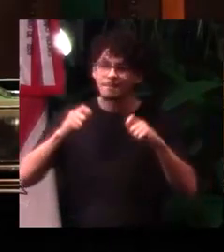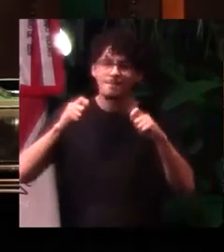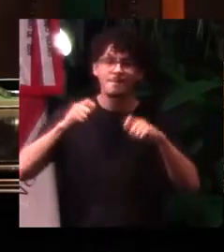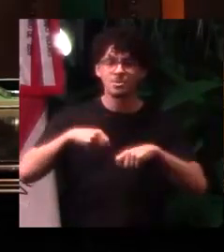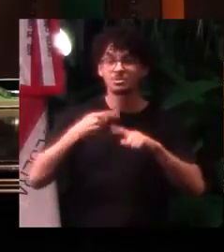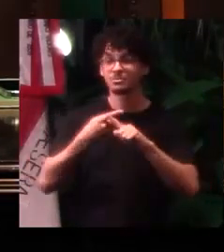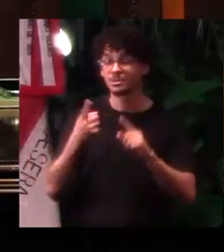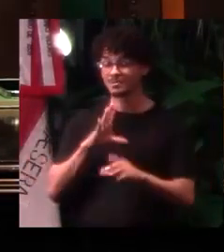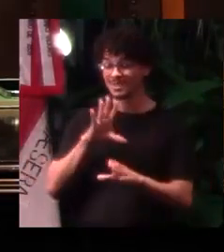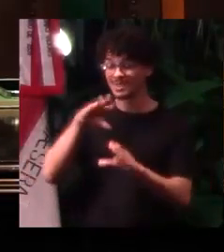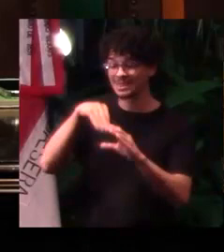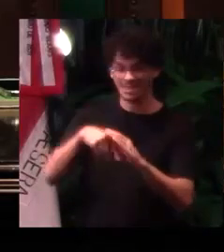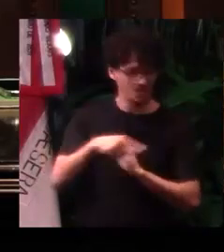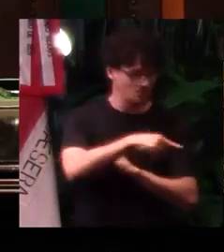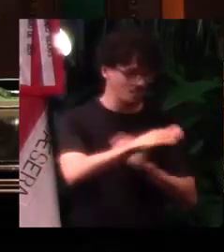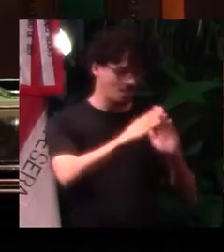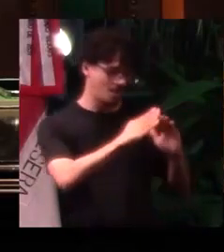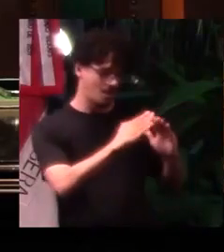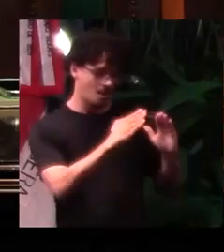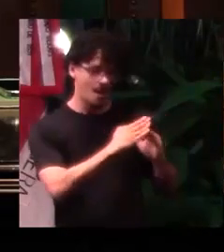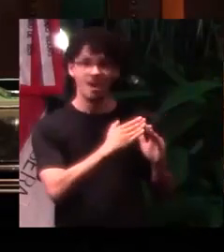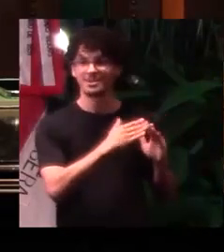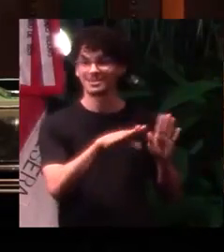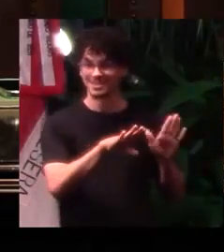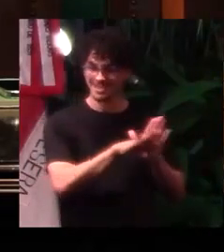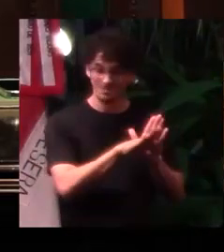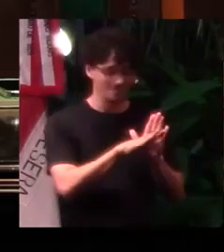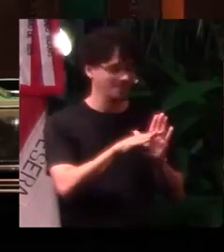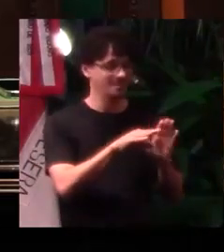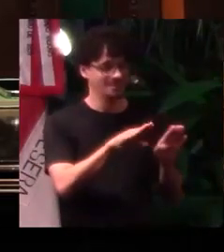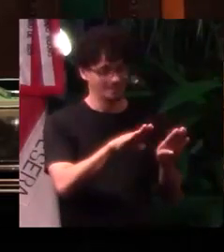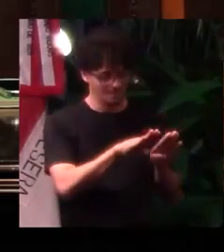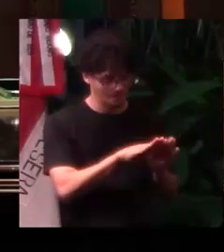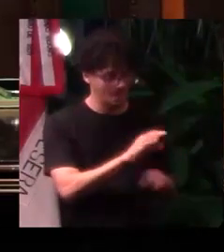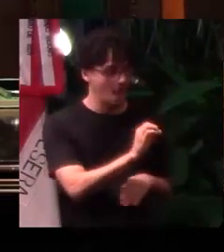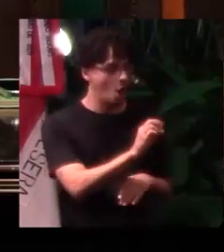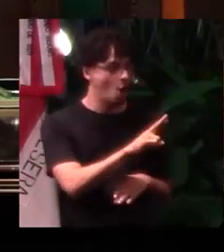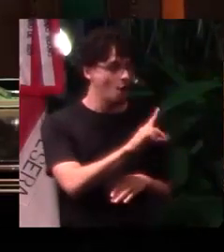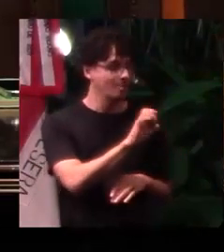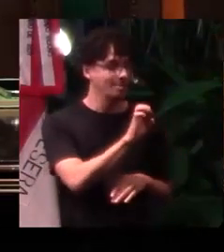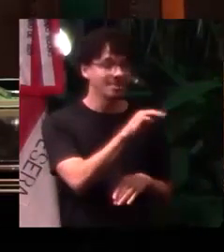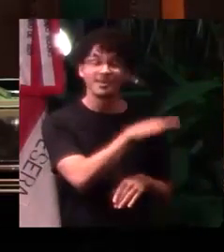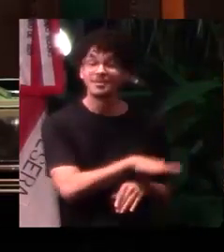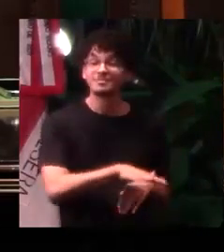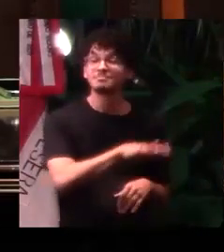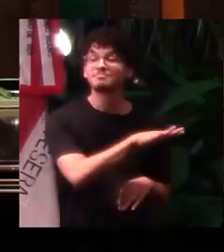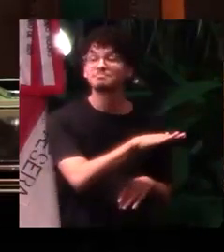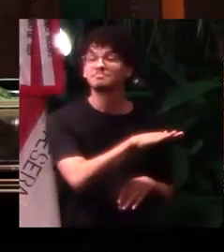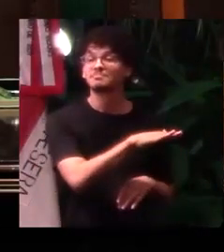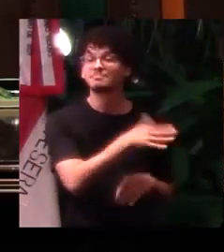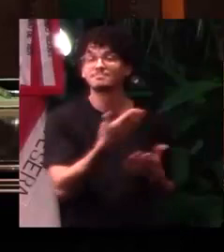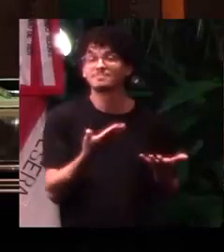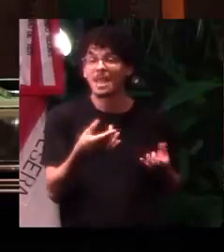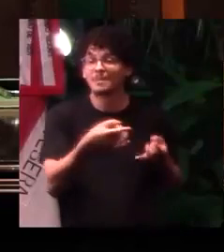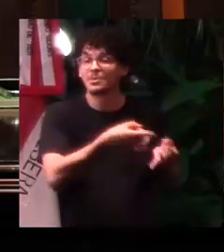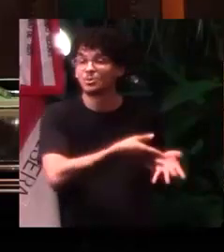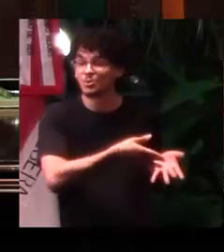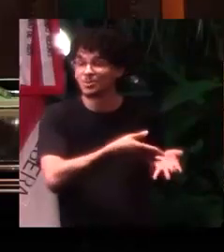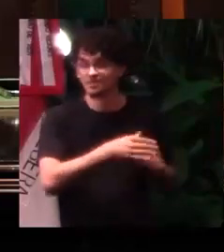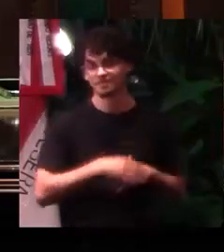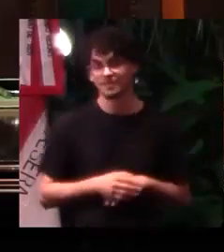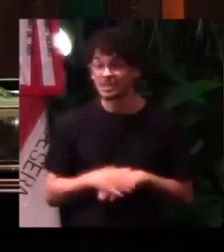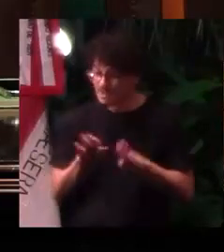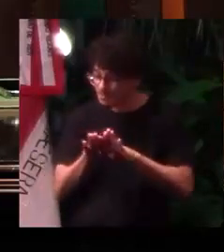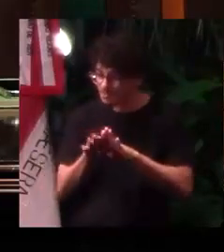ordem que ele deixou para trás. Né? E aí eu acho que a literatura, nesse caso, tem uma metáfora muito